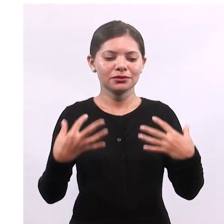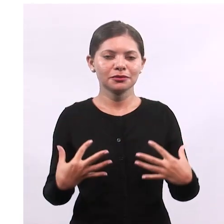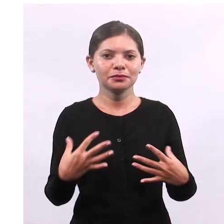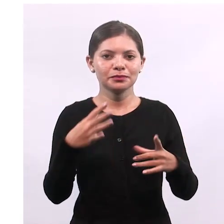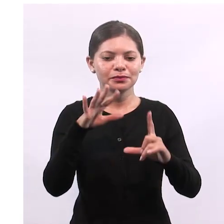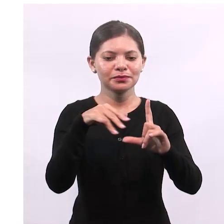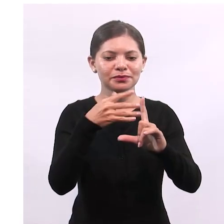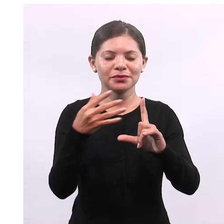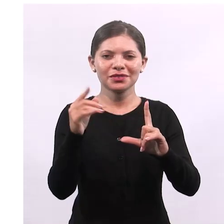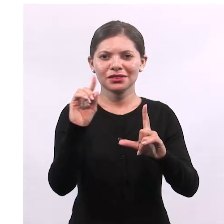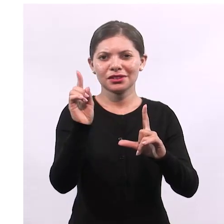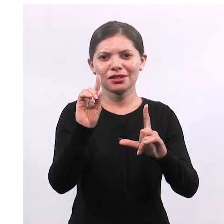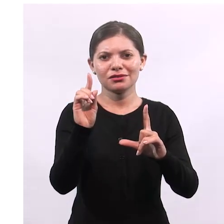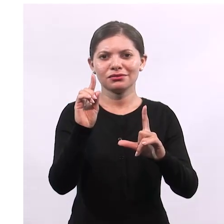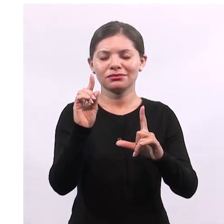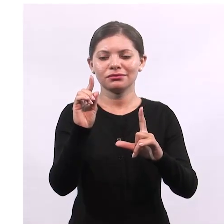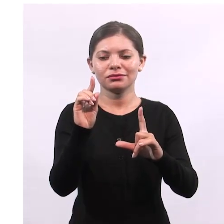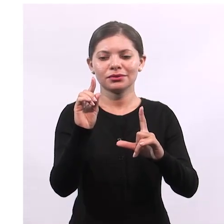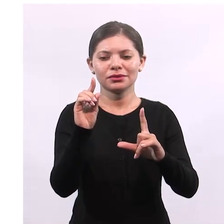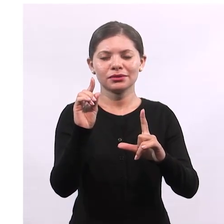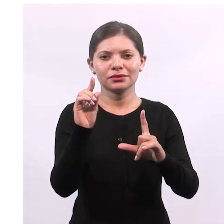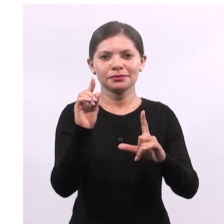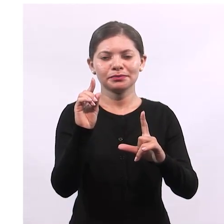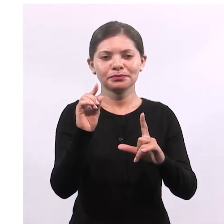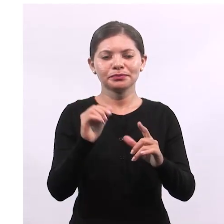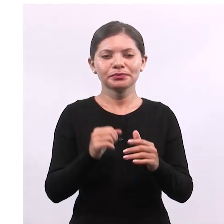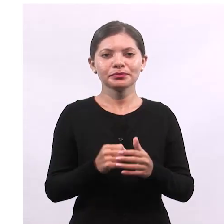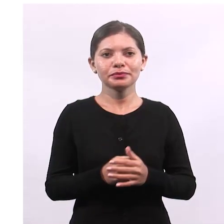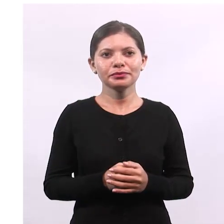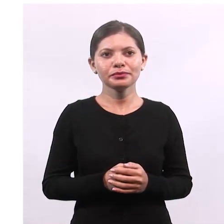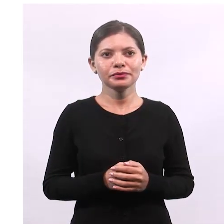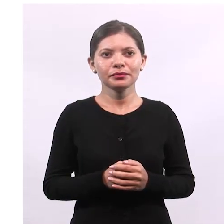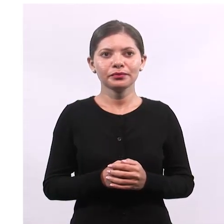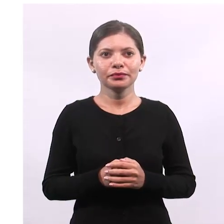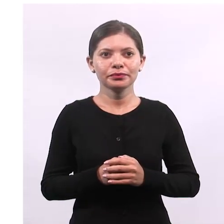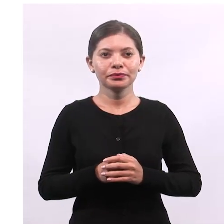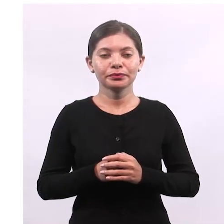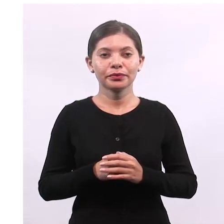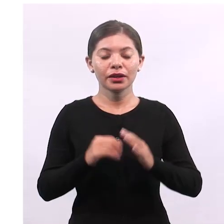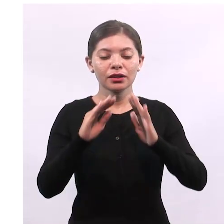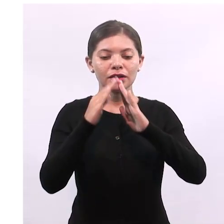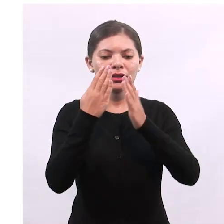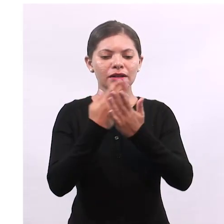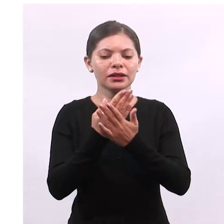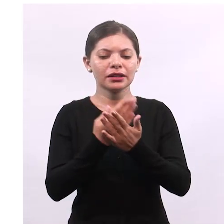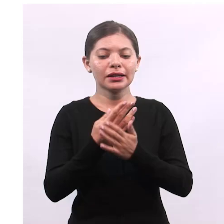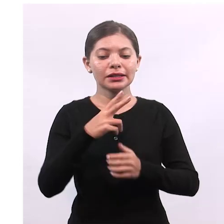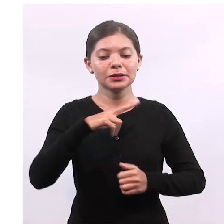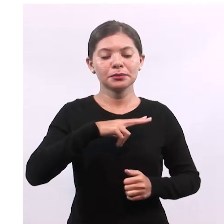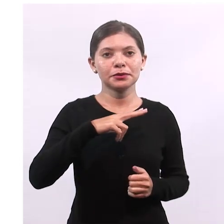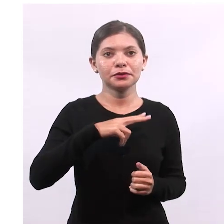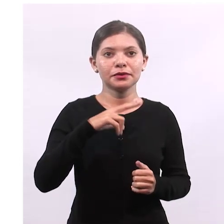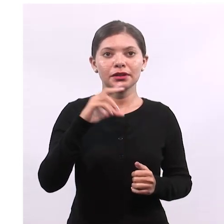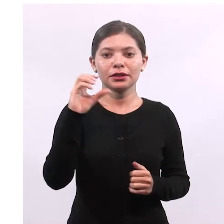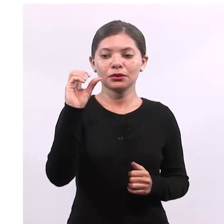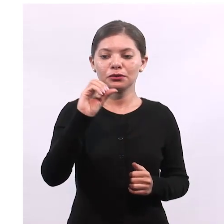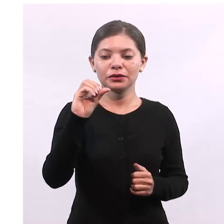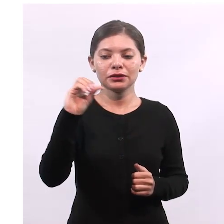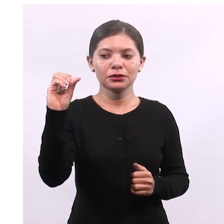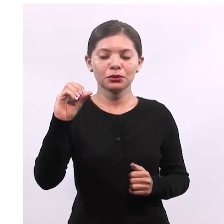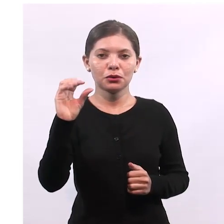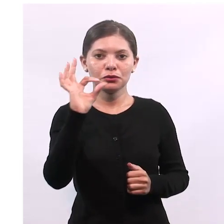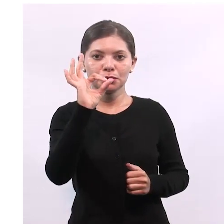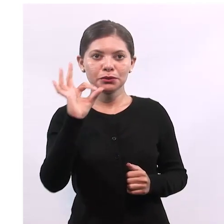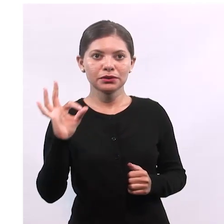descrever o gráfico porque se não bastava a pessoa só ler o gráfico na rede privada 99% das matrículas